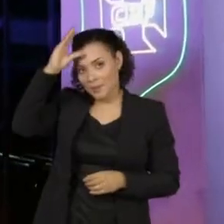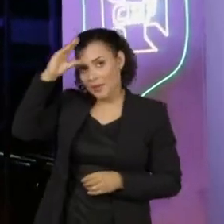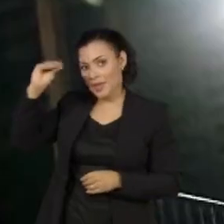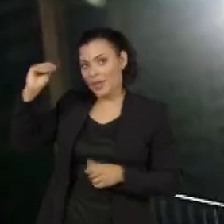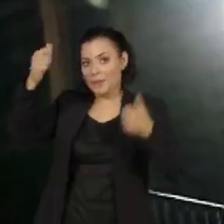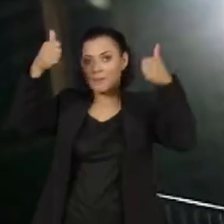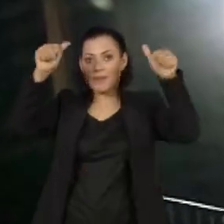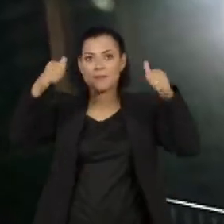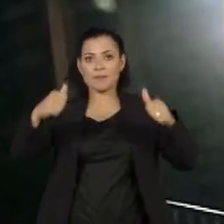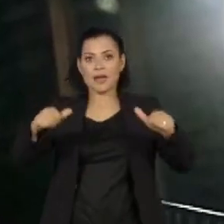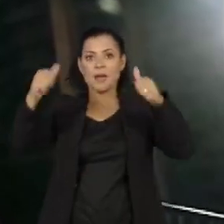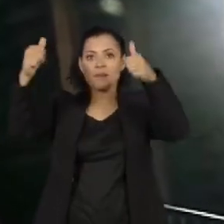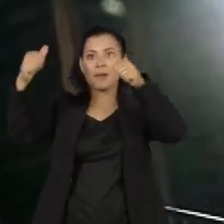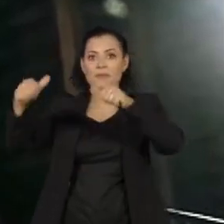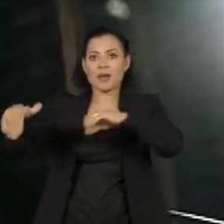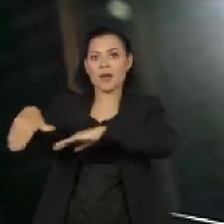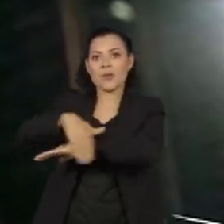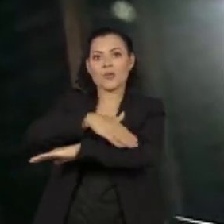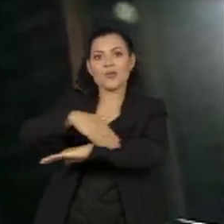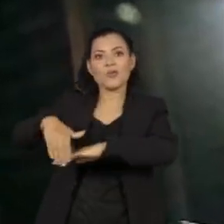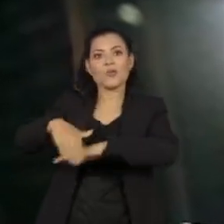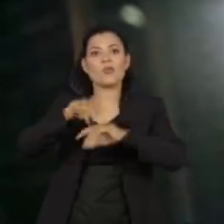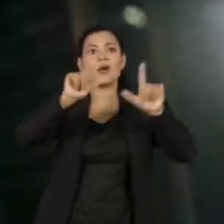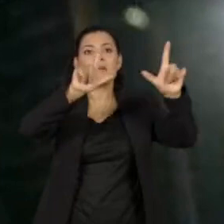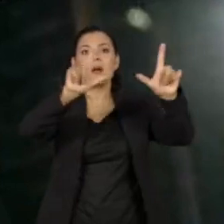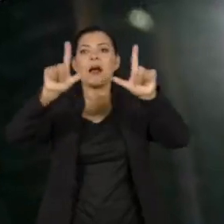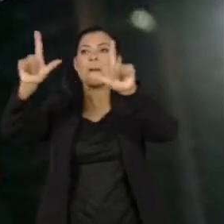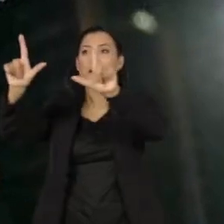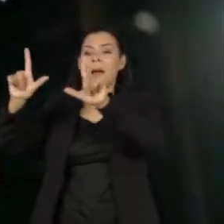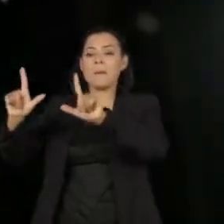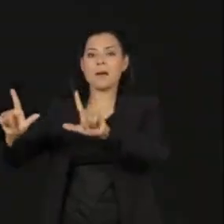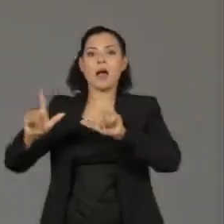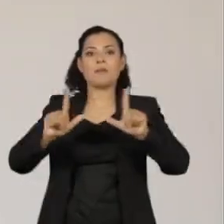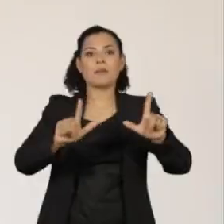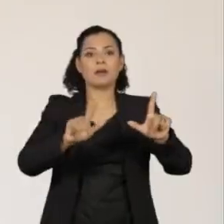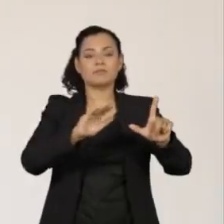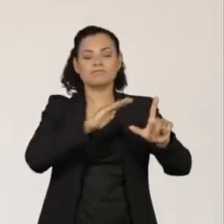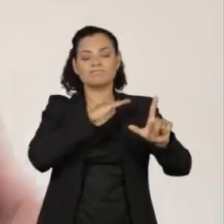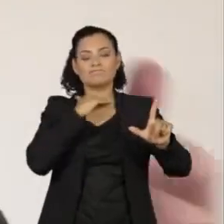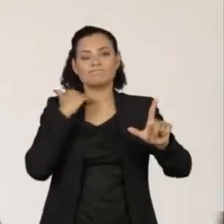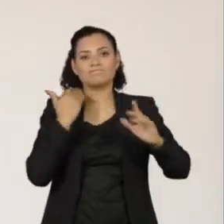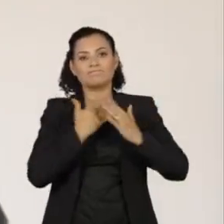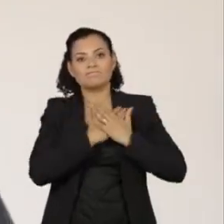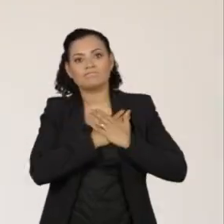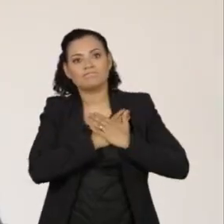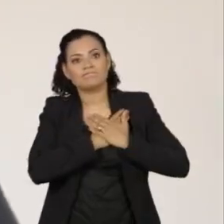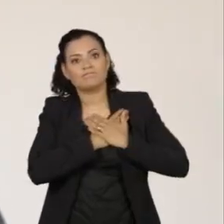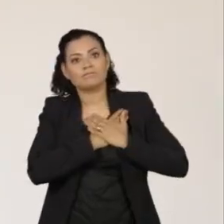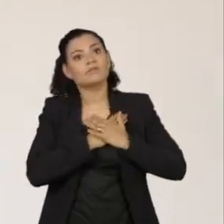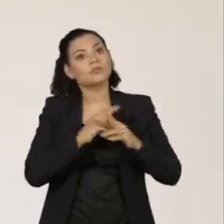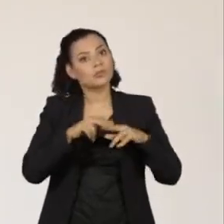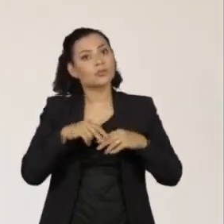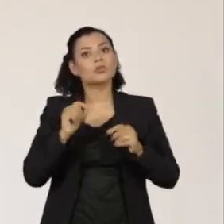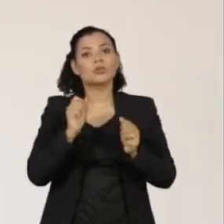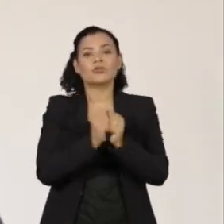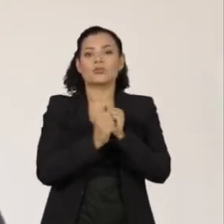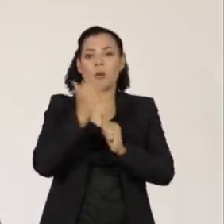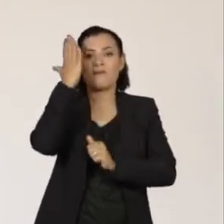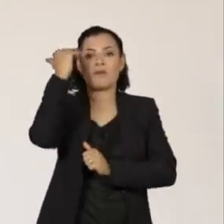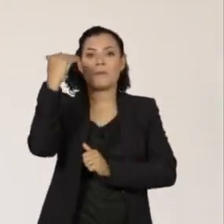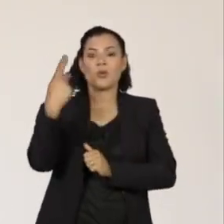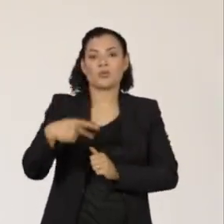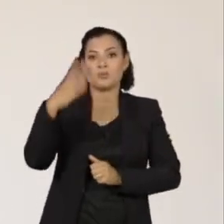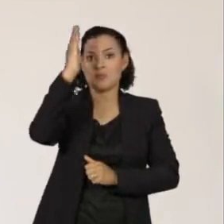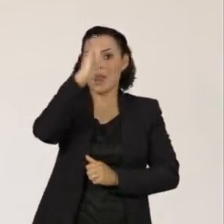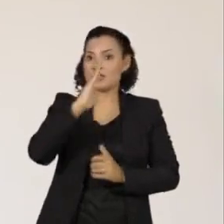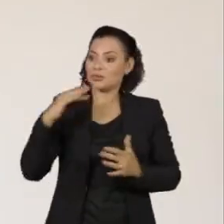os prédios, as ruas. O mundo acordou sem Pelé. Acordou reverenciando o maior jogador de futebol da história,